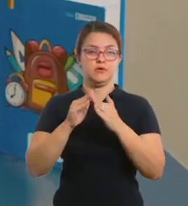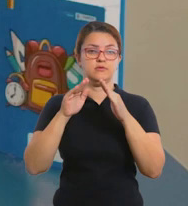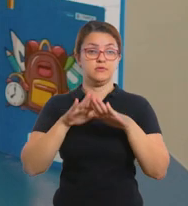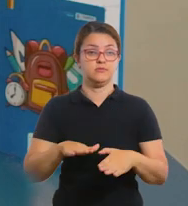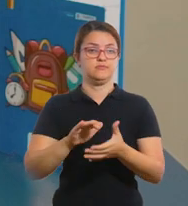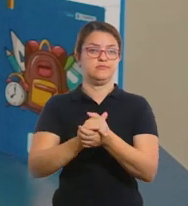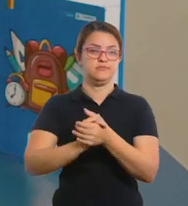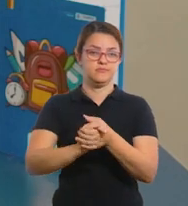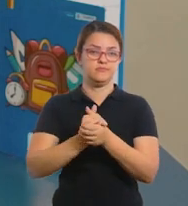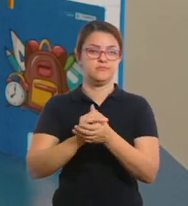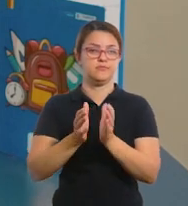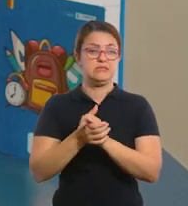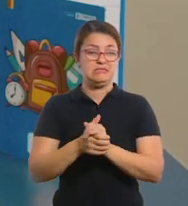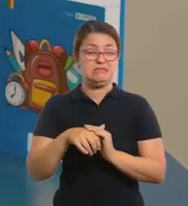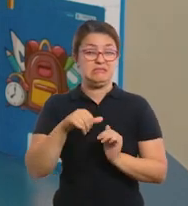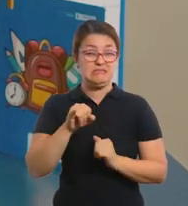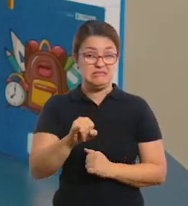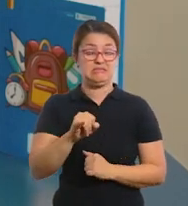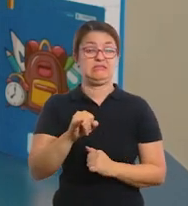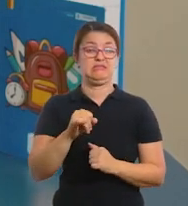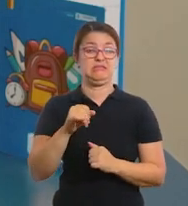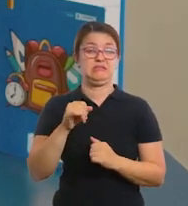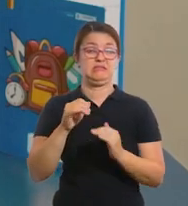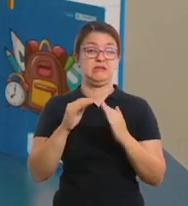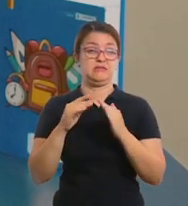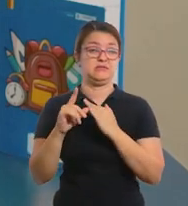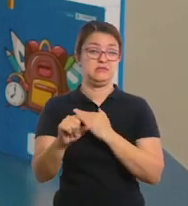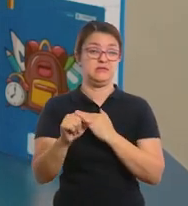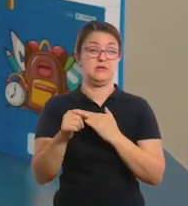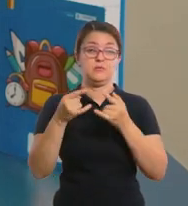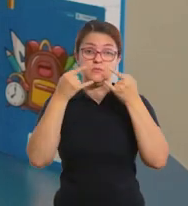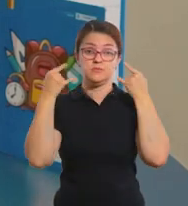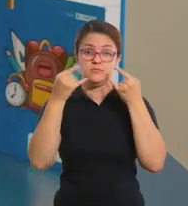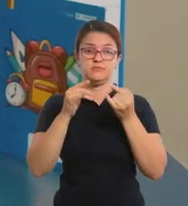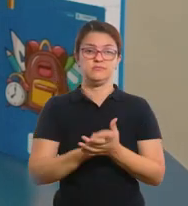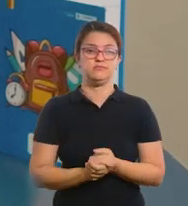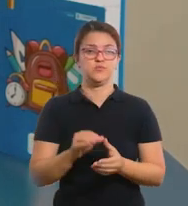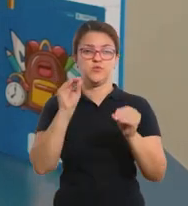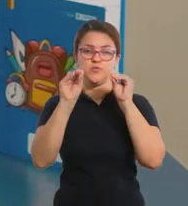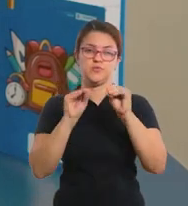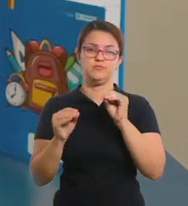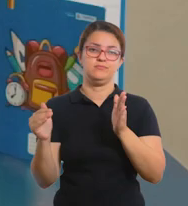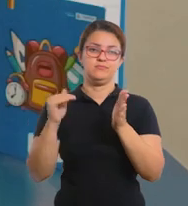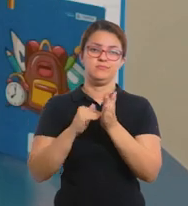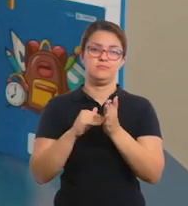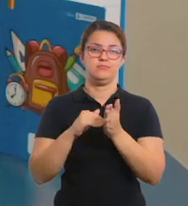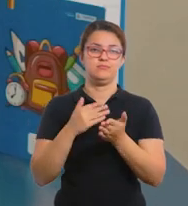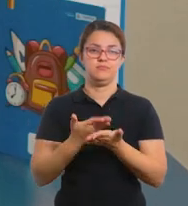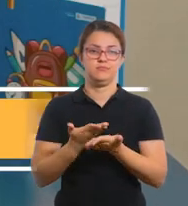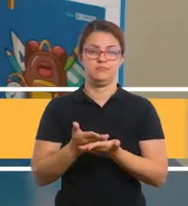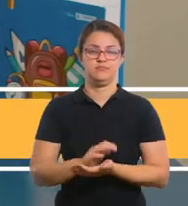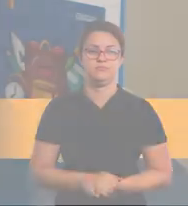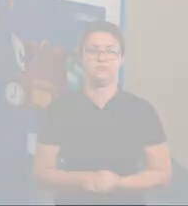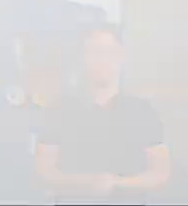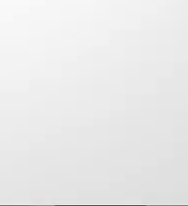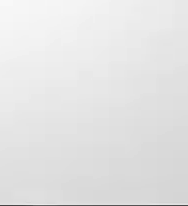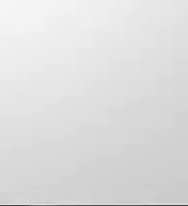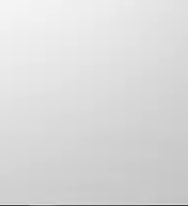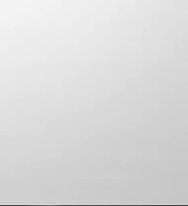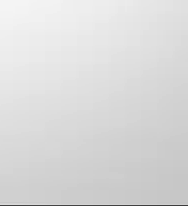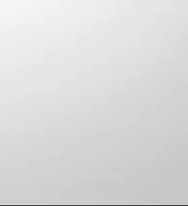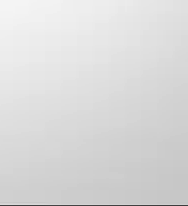e fica em casa lave bem as mãos se for sair e não esqueça de usar máscara tá bom um grande beijo e até mais